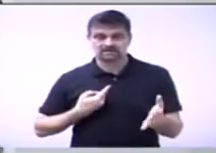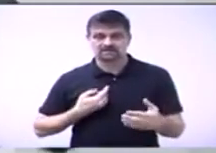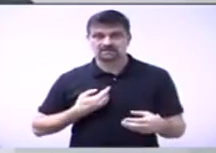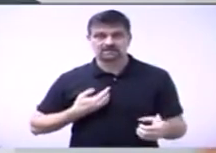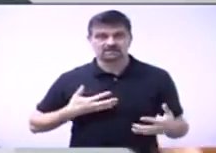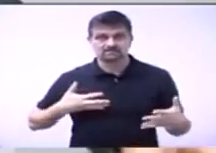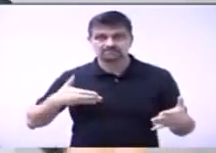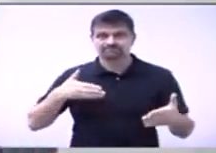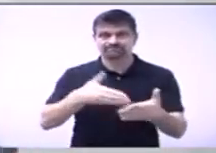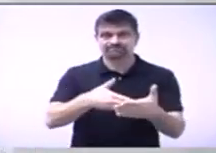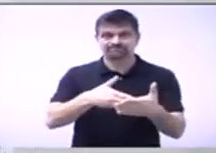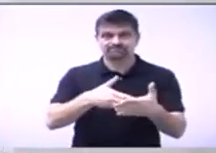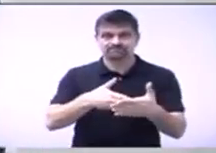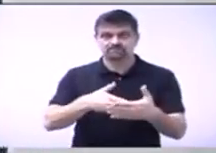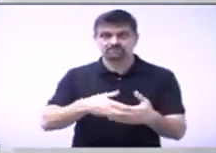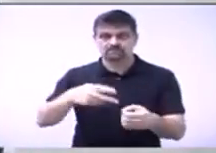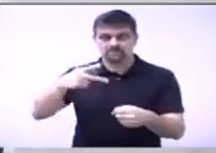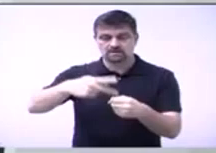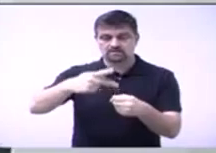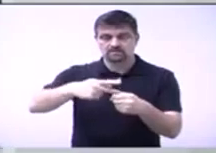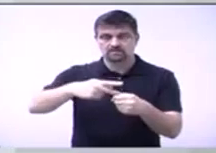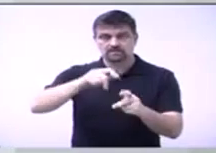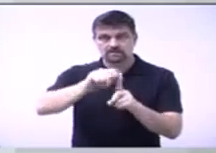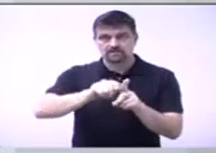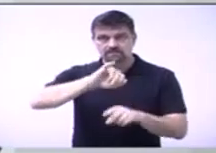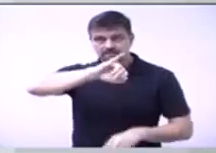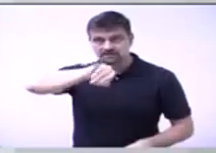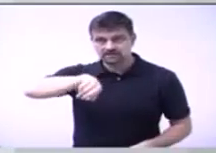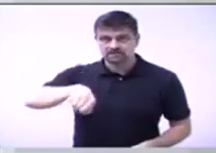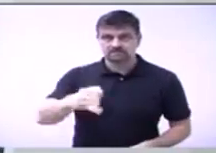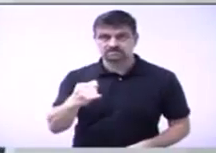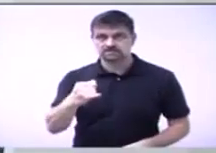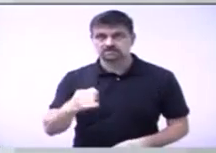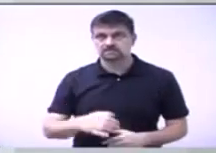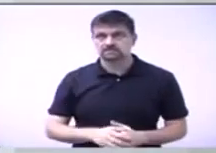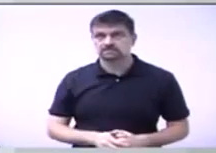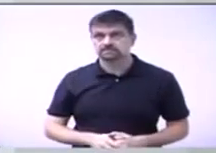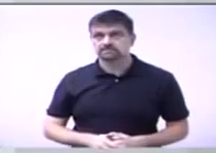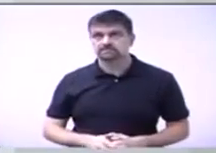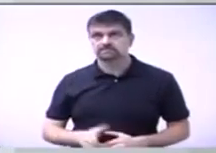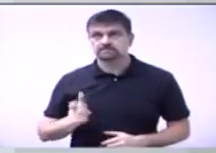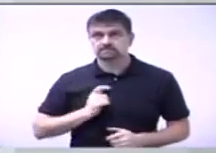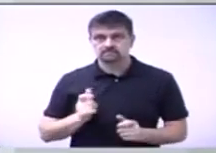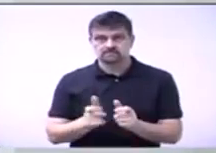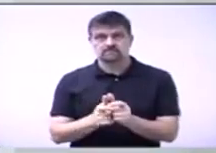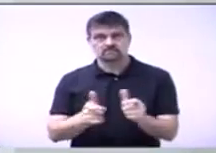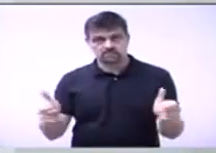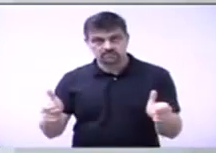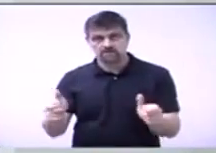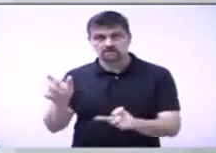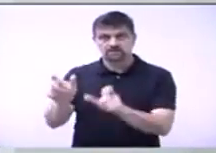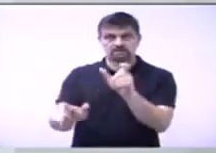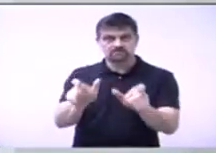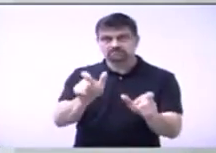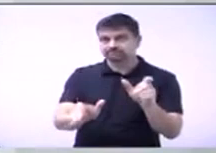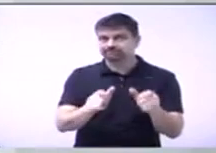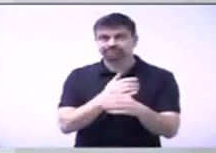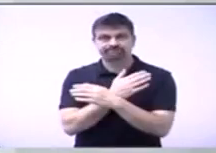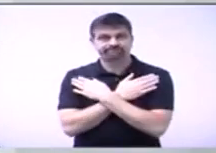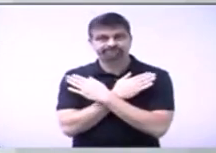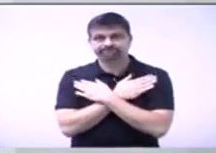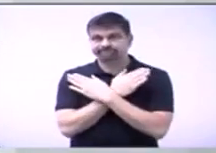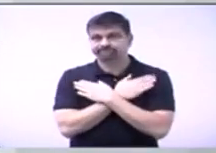parada aconteceu agora em janeiro e vocês, muitos deles, né, não, que estão aqui, não conseguiram uma